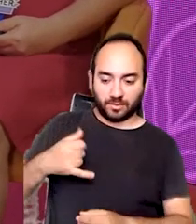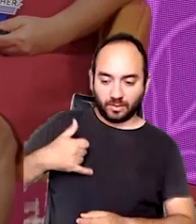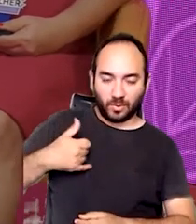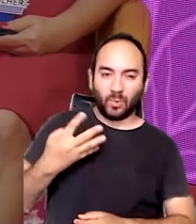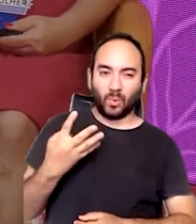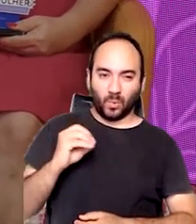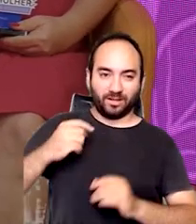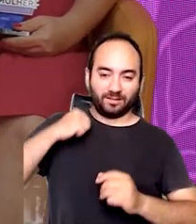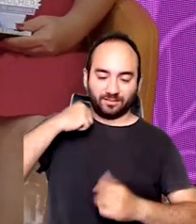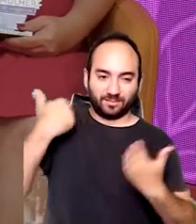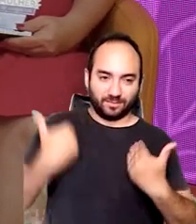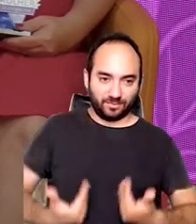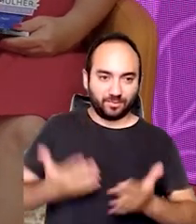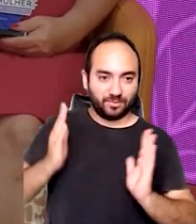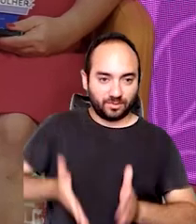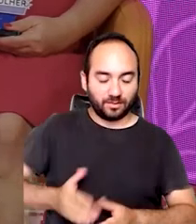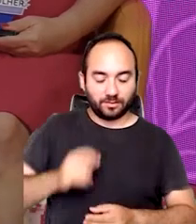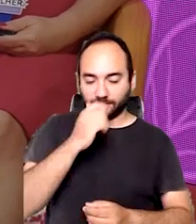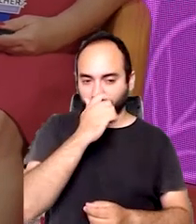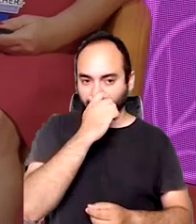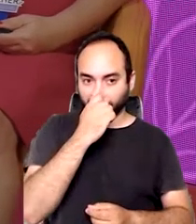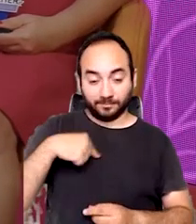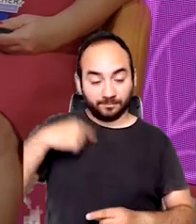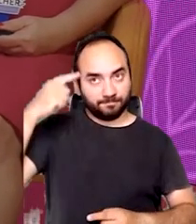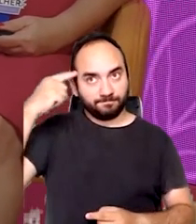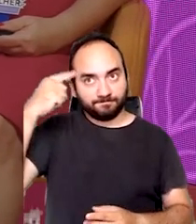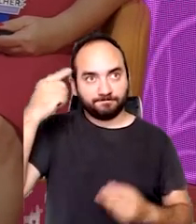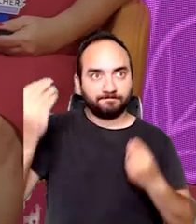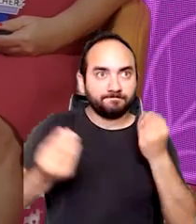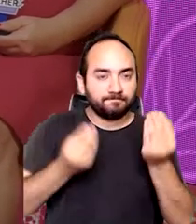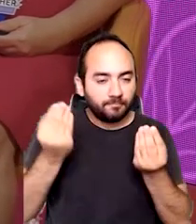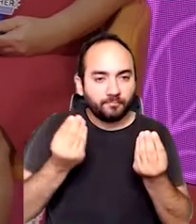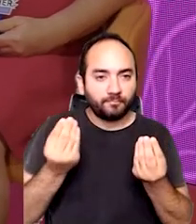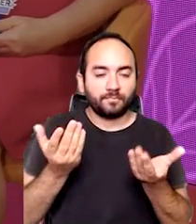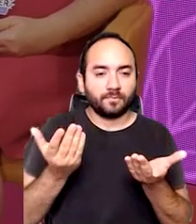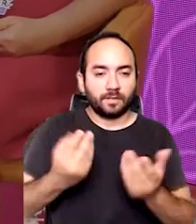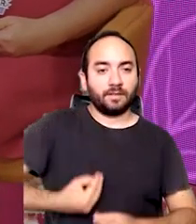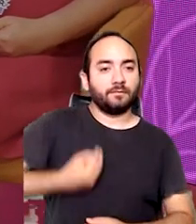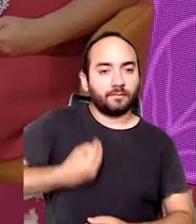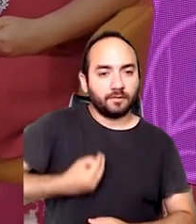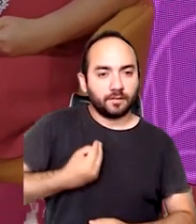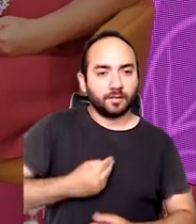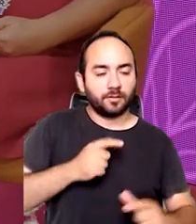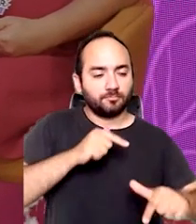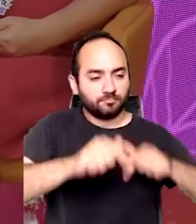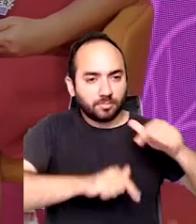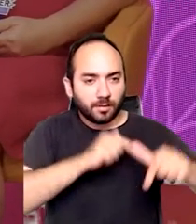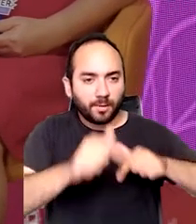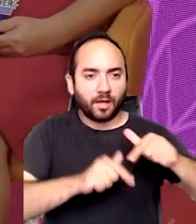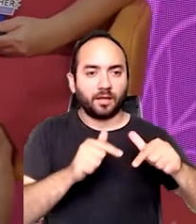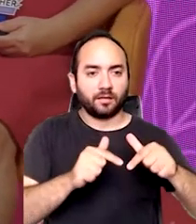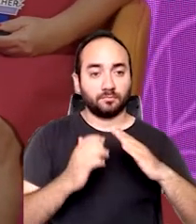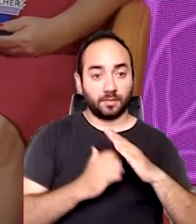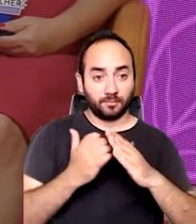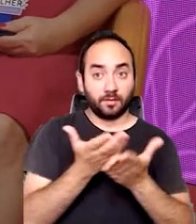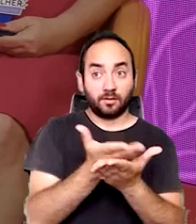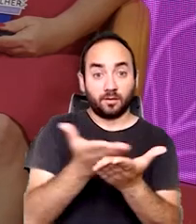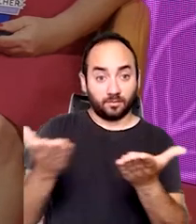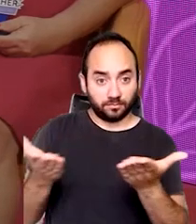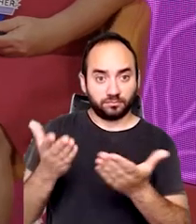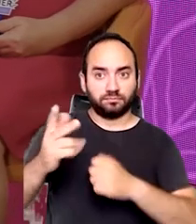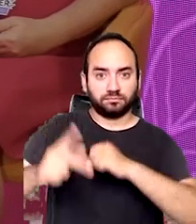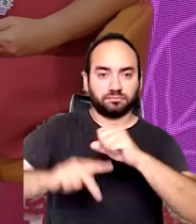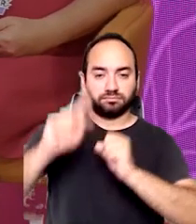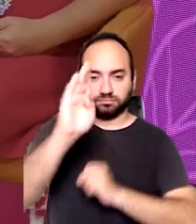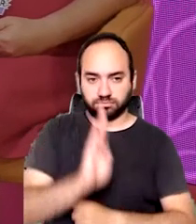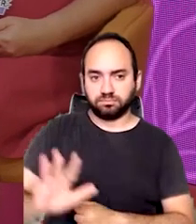depois de 40 né então isso me fez reformular toda a minha vida de executiva até então né